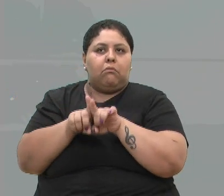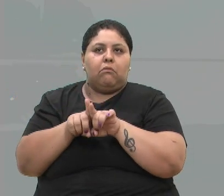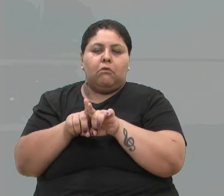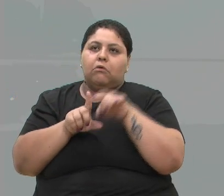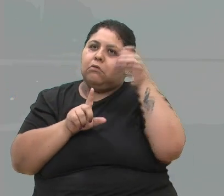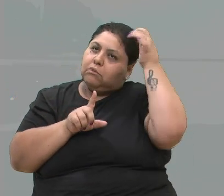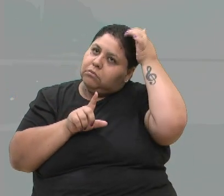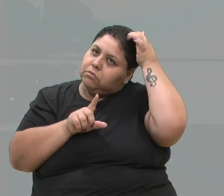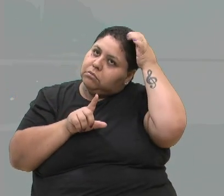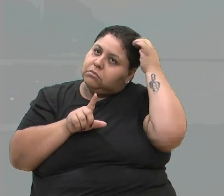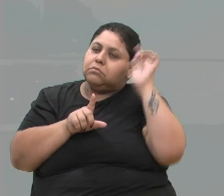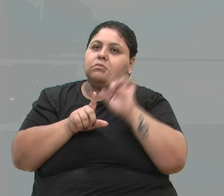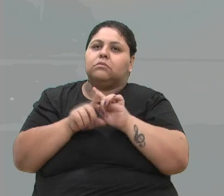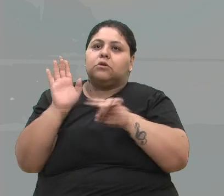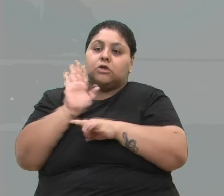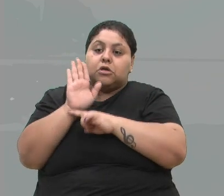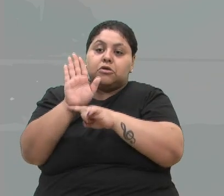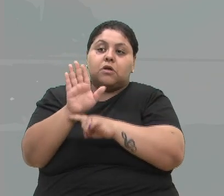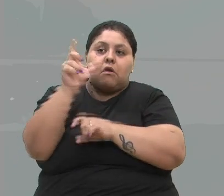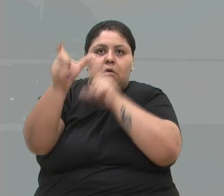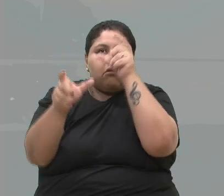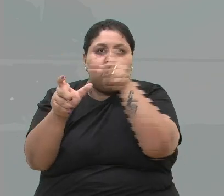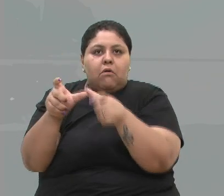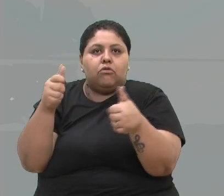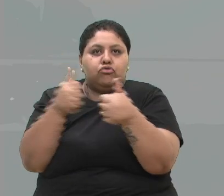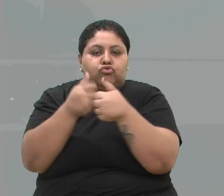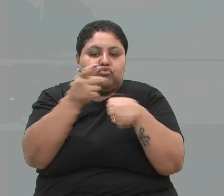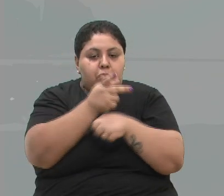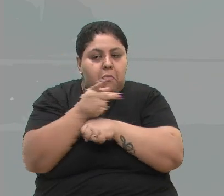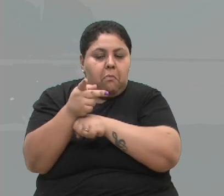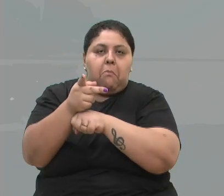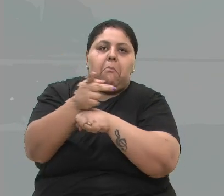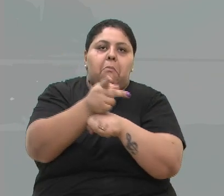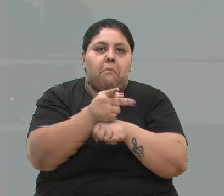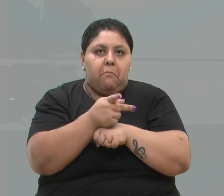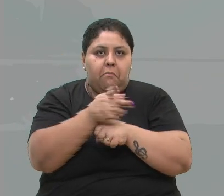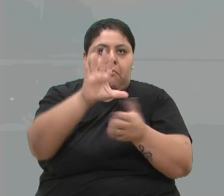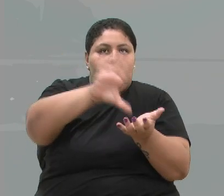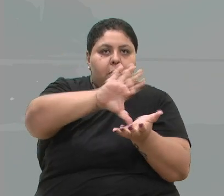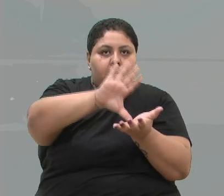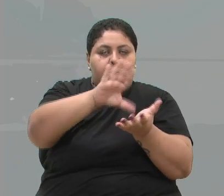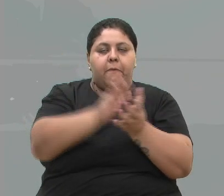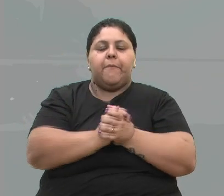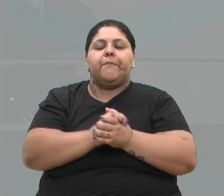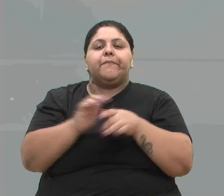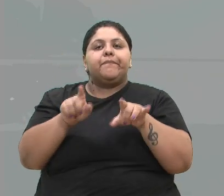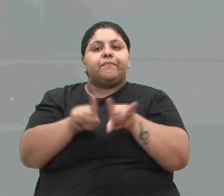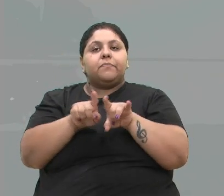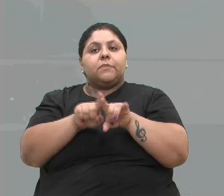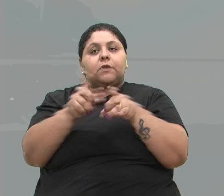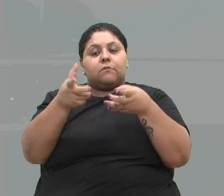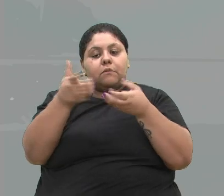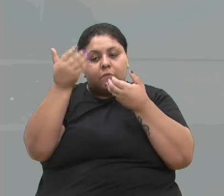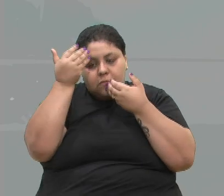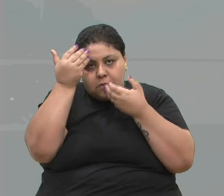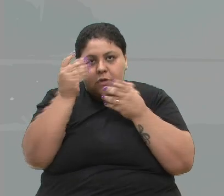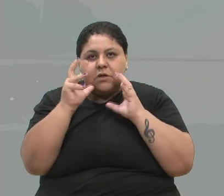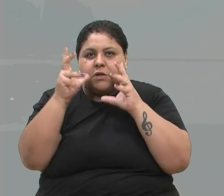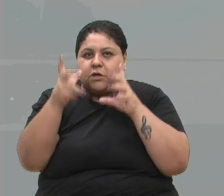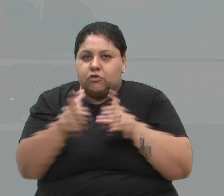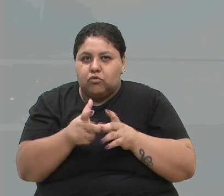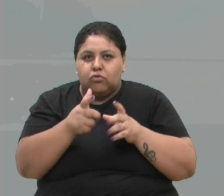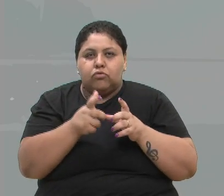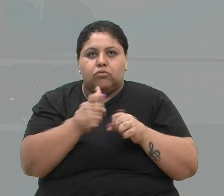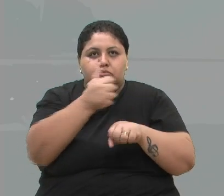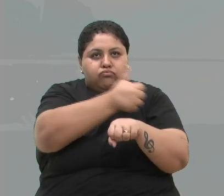que ajudava muitas pessoas a estar procurando uma praça. Também quero agradecer a todos os feirantes,